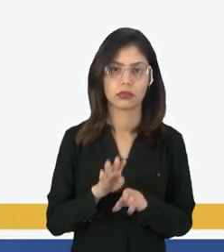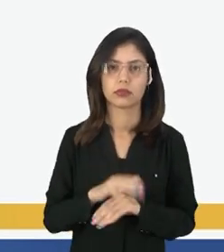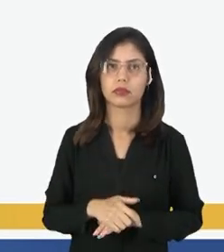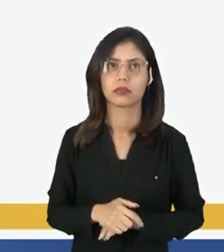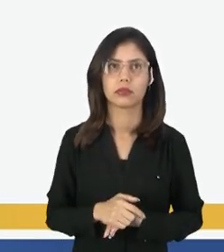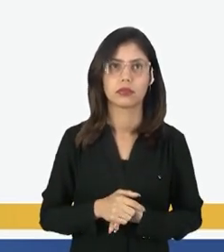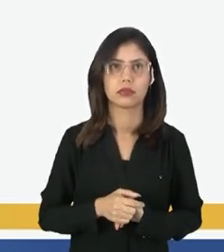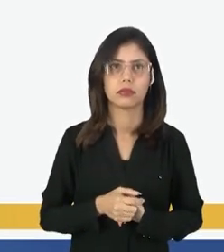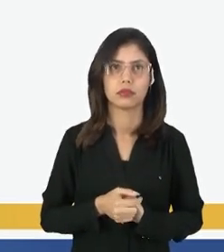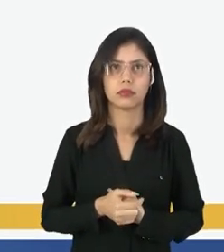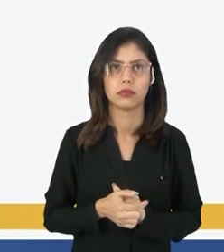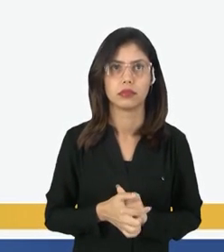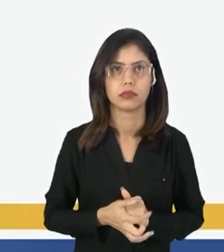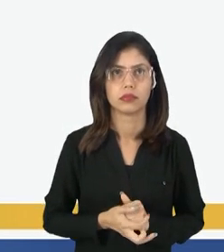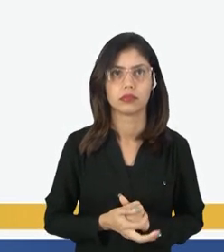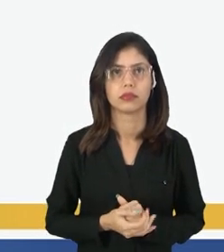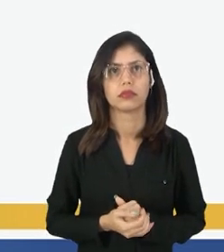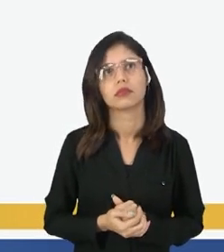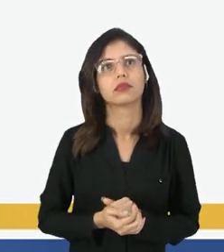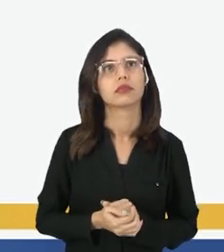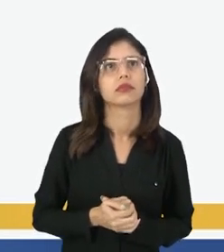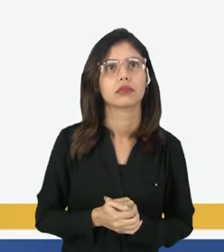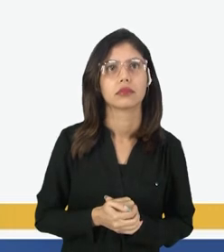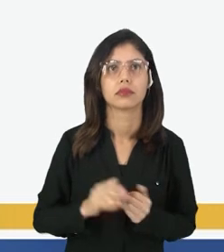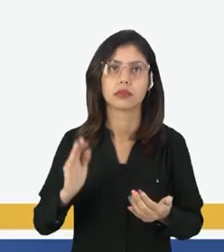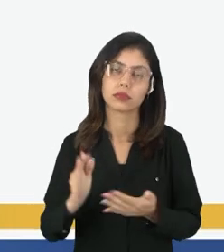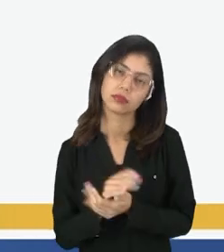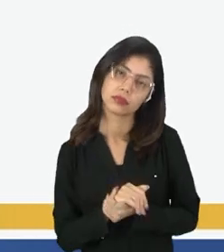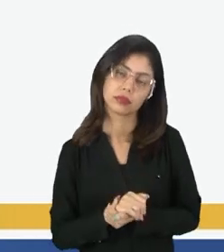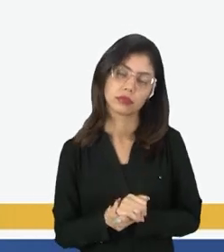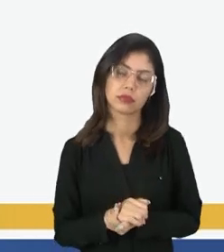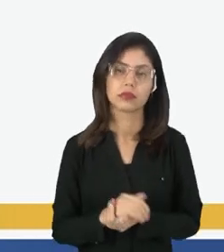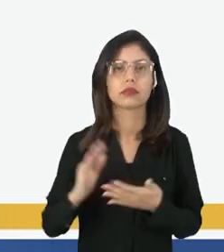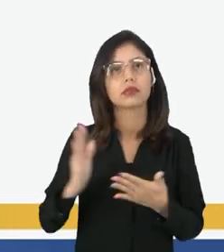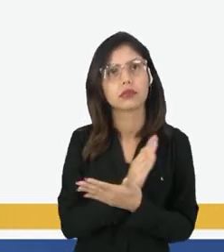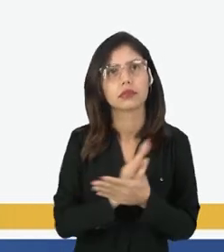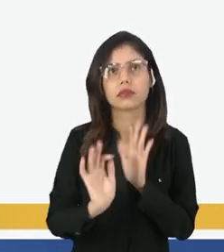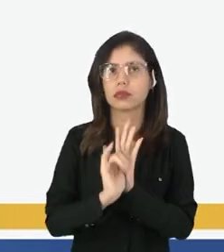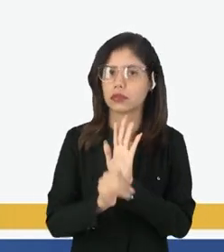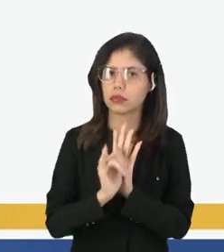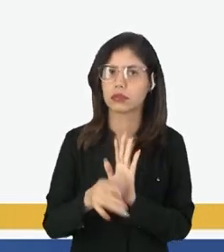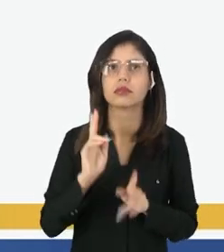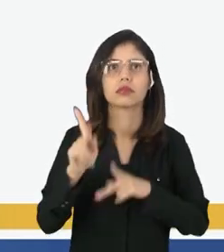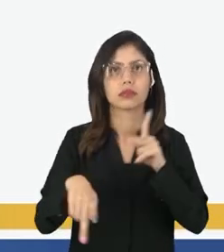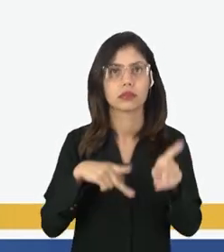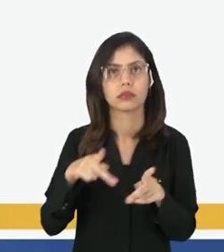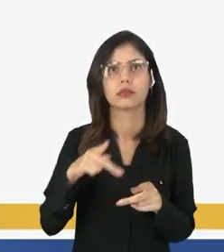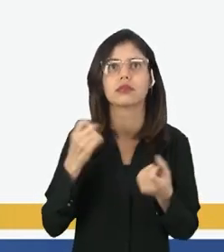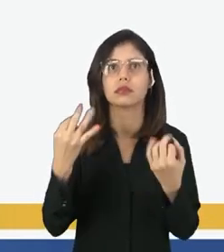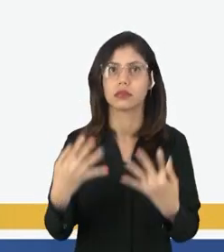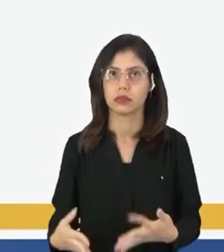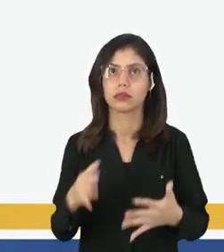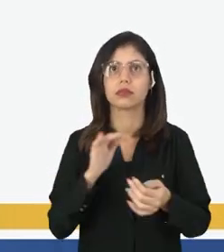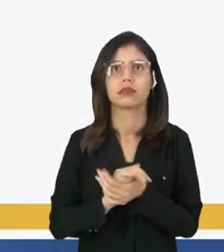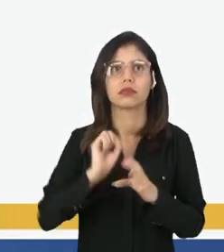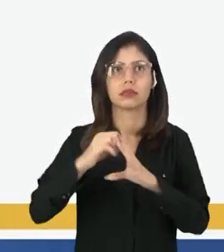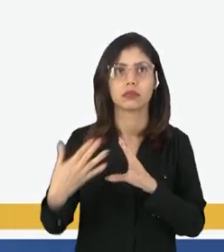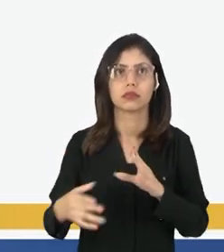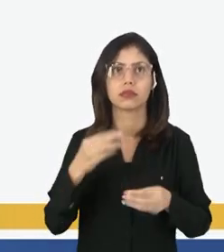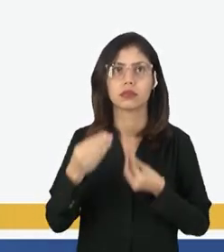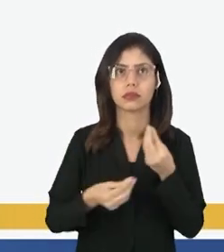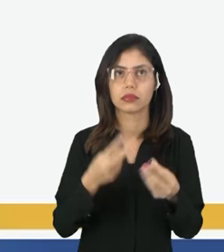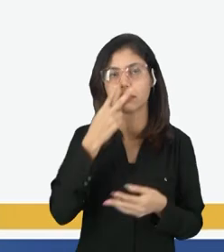também vamos para a próxima questão é uma questão 8 alguns contos populares explica o